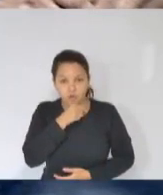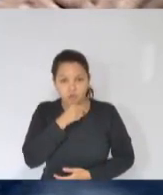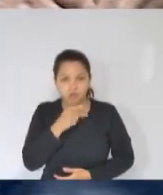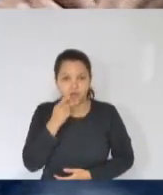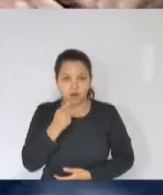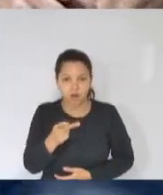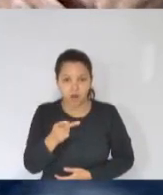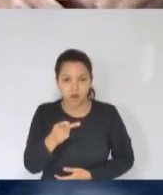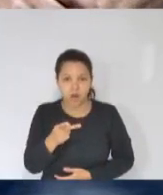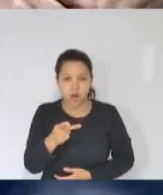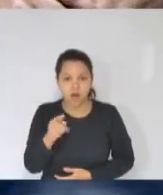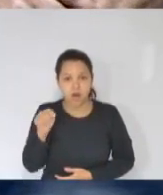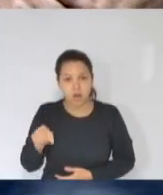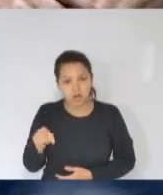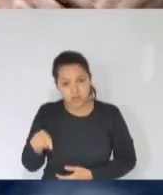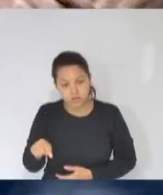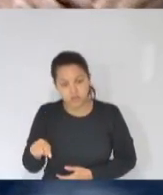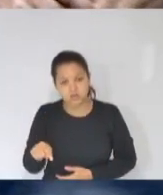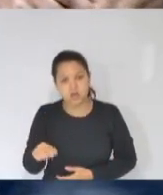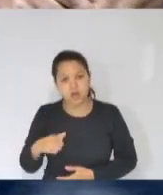ali, de